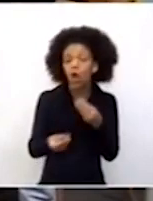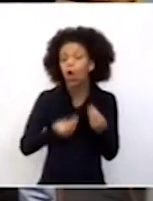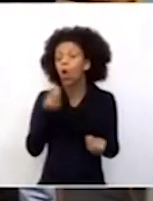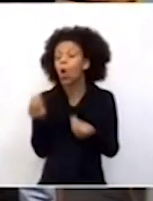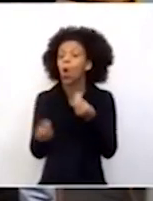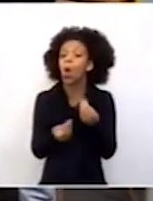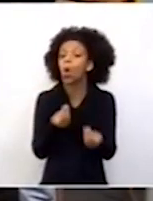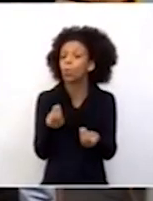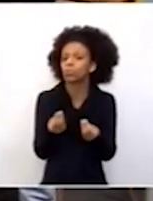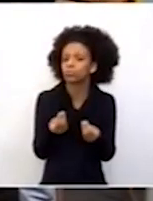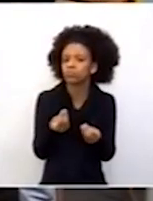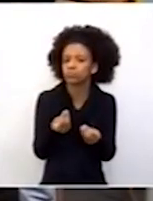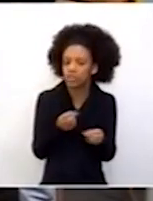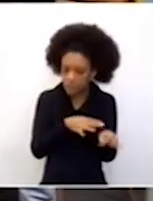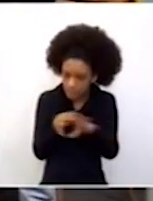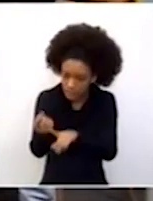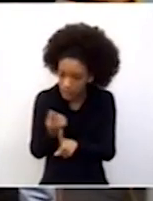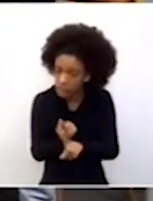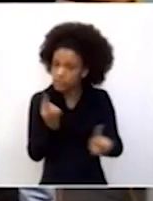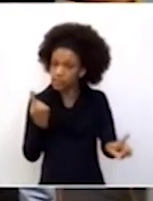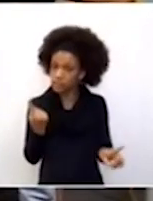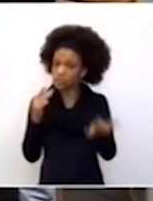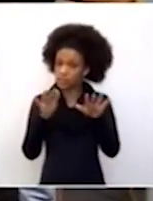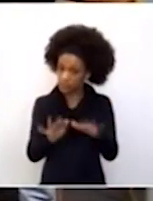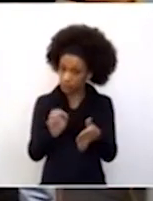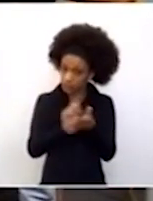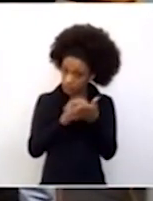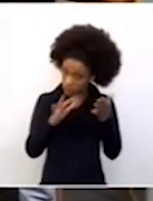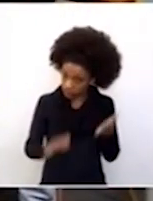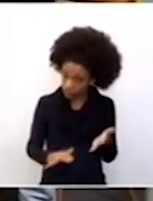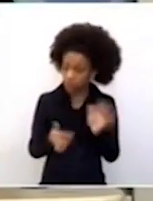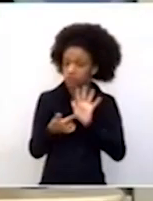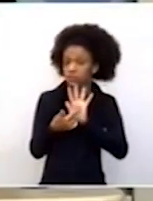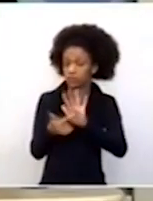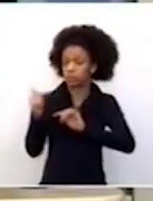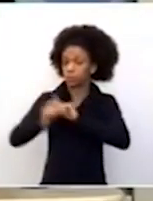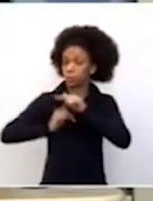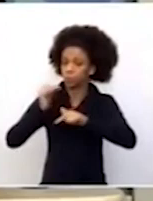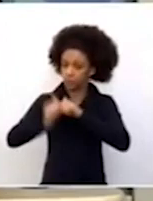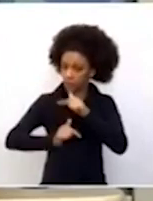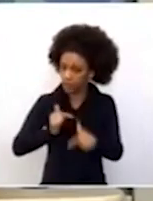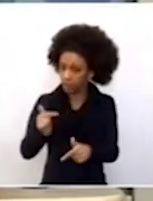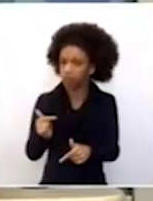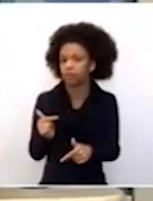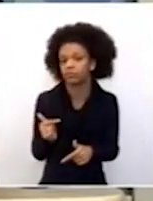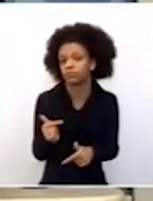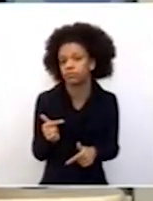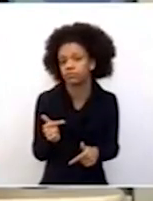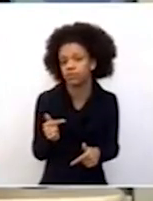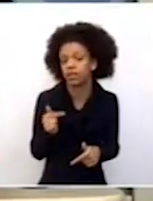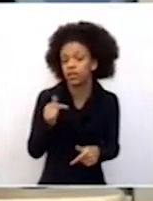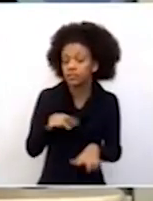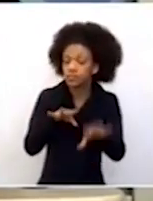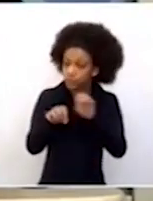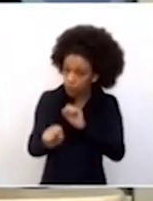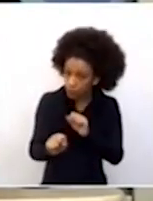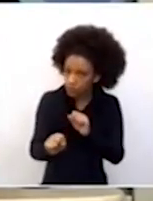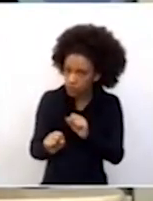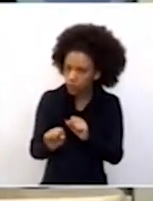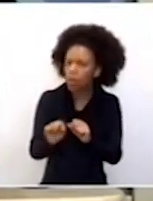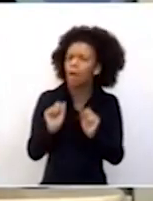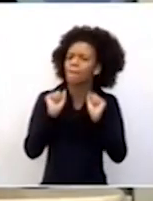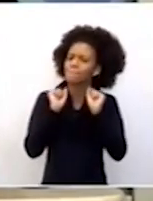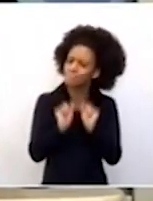alunos à distância, tá? Então, essas atividades que nós vamos trabalhar, né, que não vamos discorrer nessa TPC, tá?